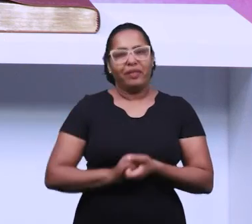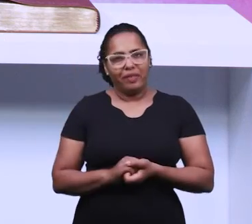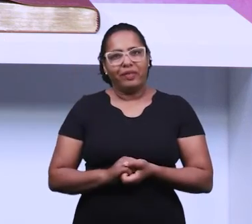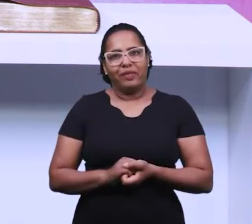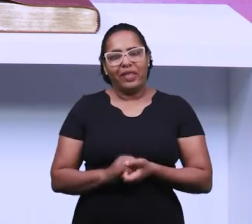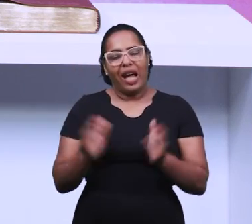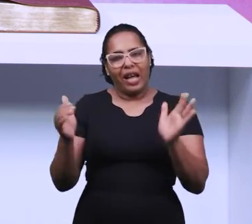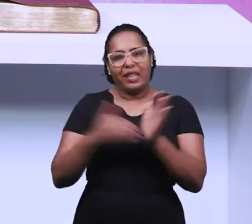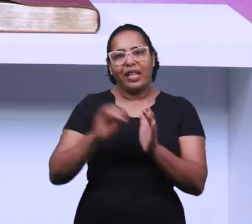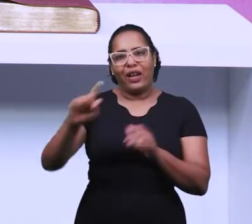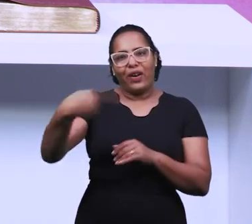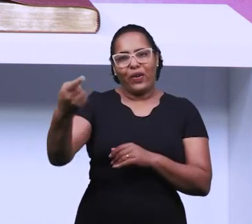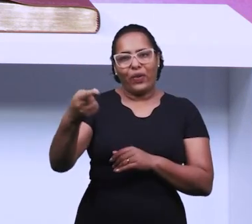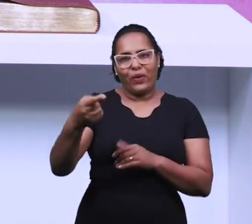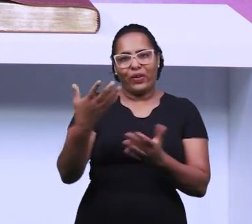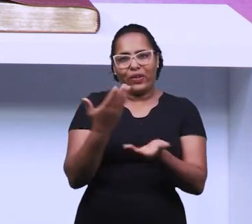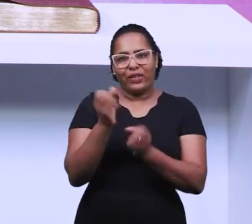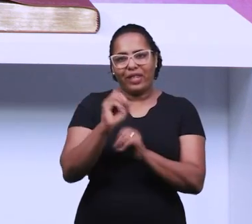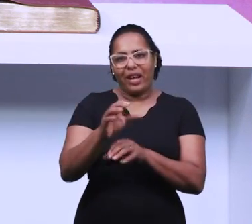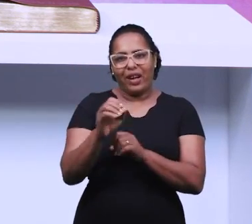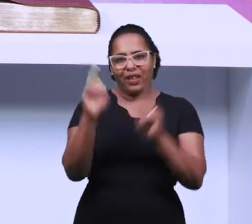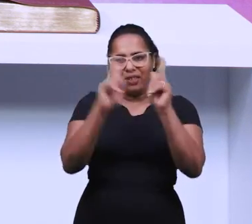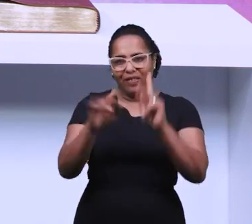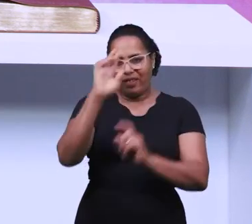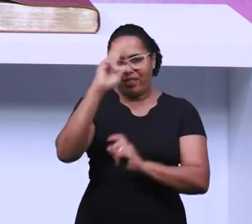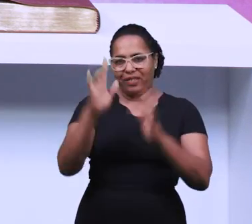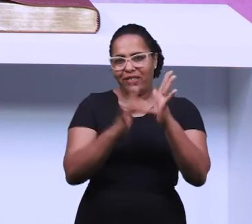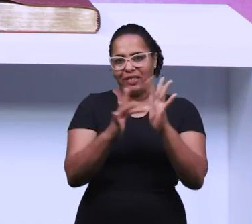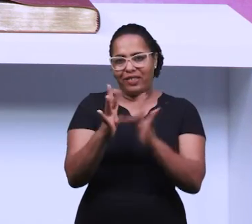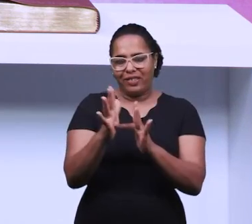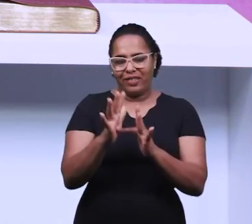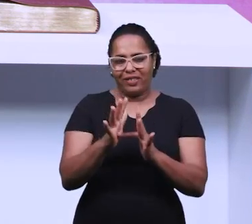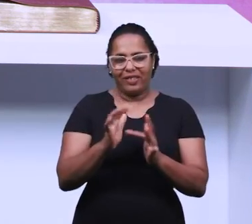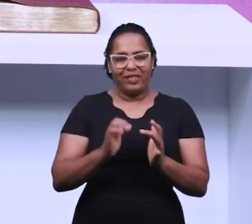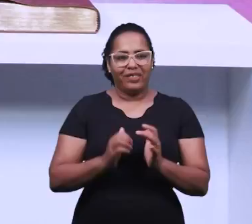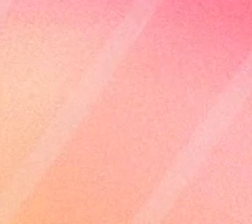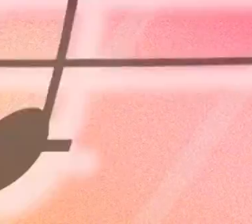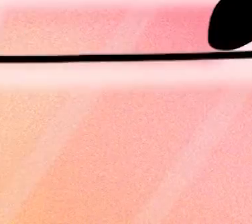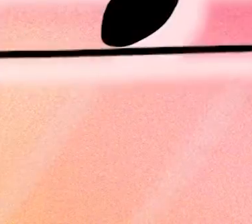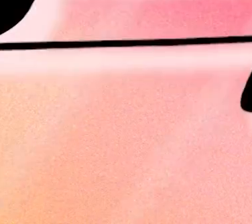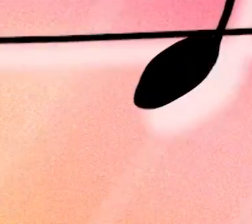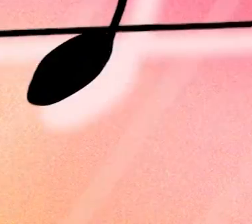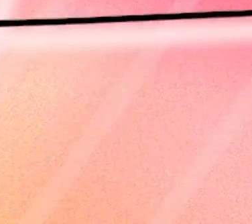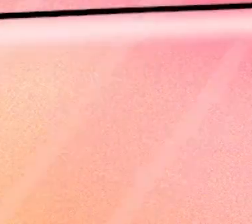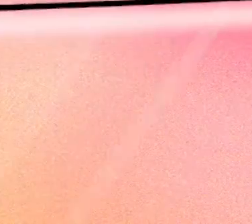resolvidas e solucionadas. Até a nossa próxima aula. A paz do Senhor Jesus!